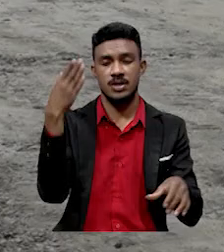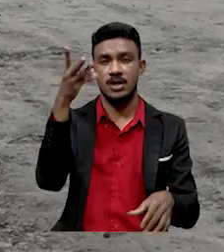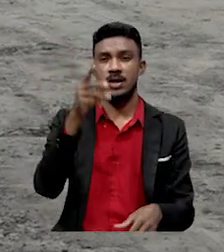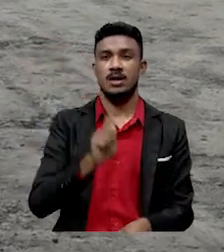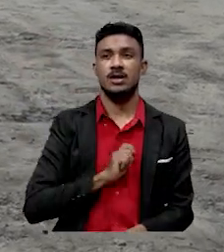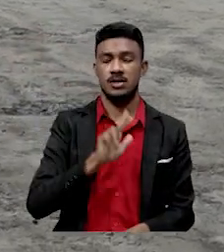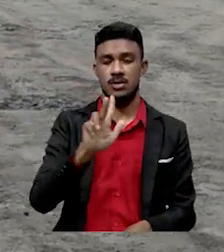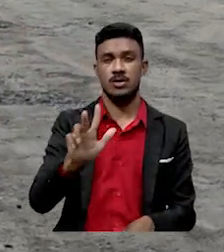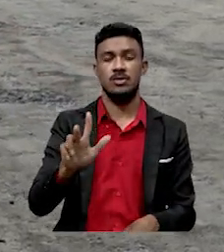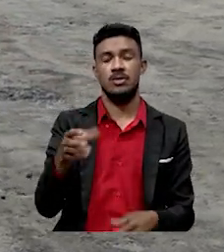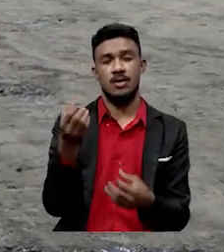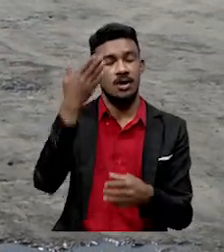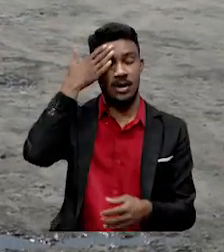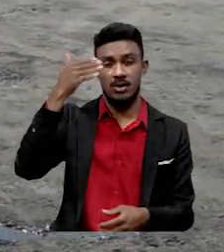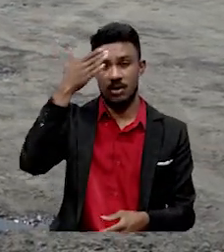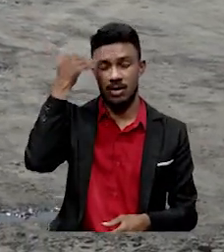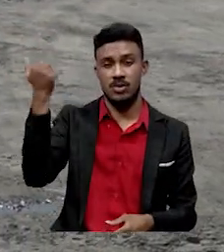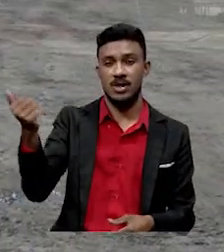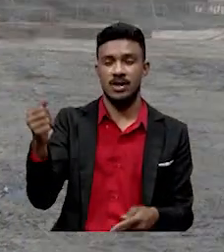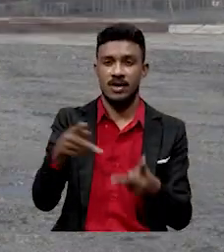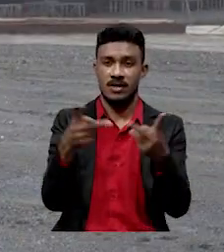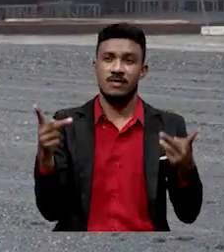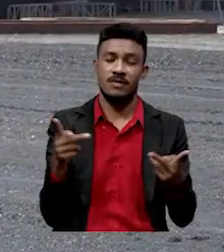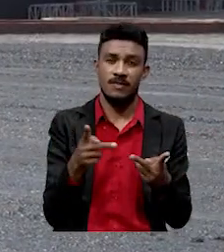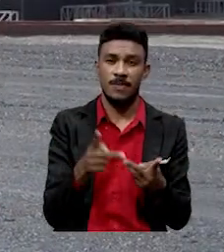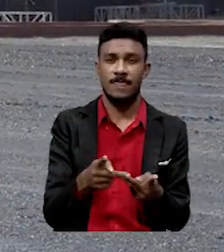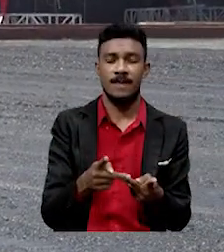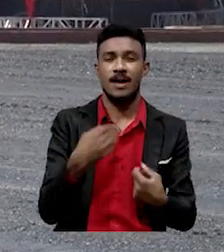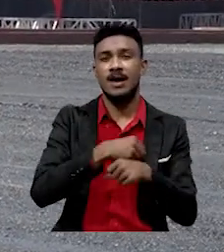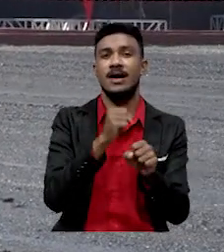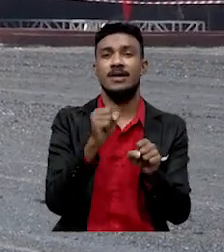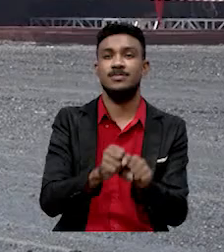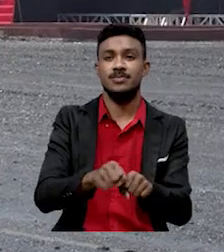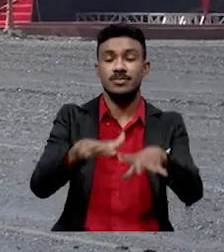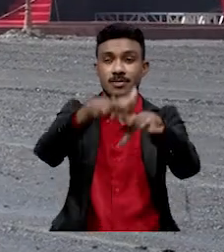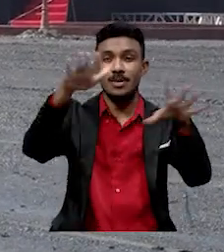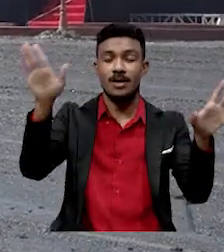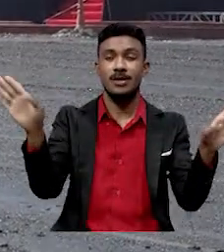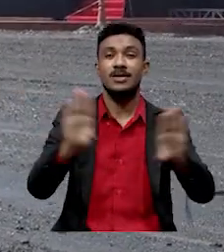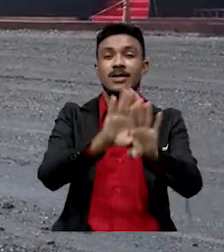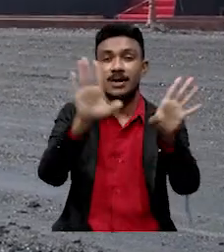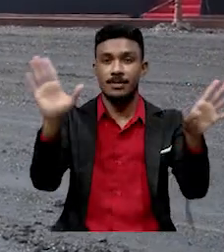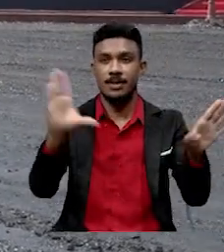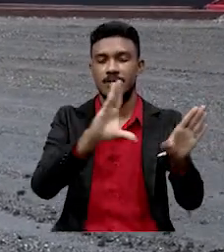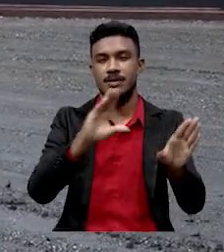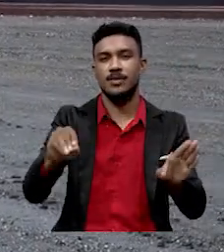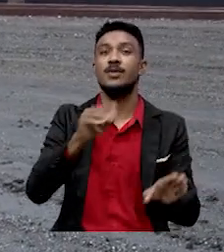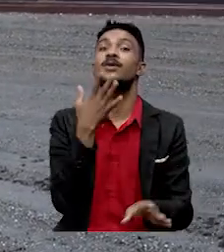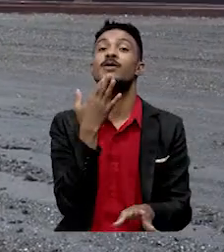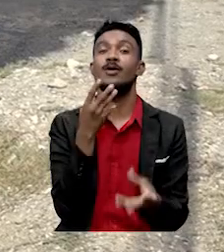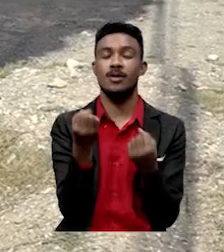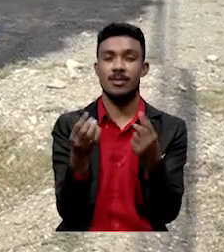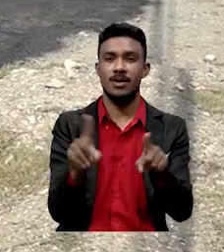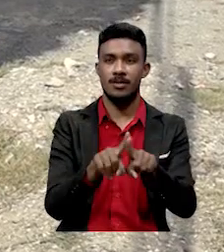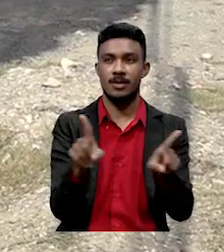tasitolu, haluang estrada iha tasitolu, hari tenda nebe na bilang a futar hohena kor oi oing, no fatin